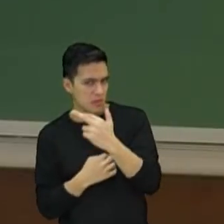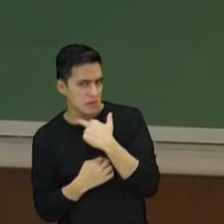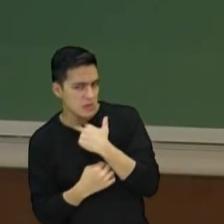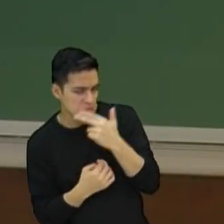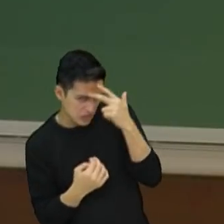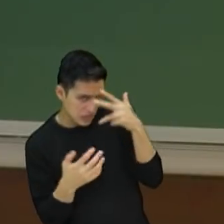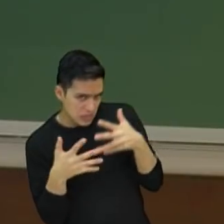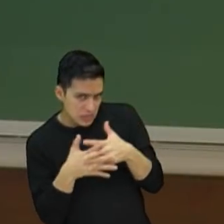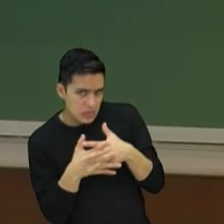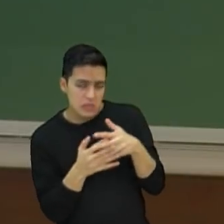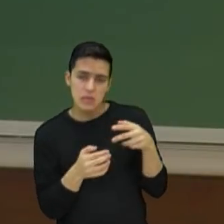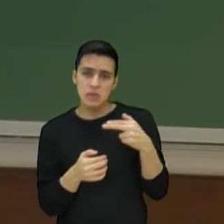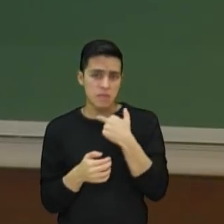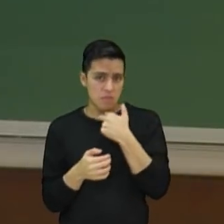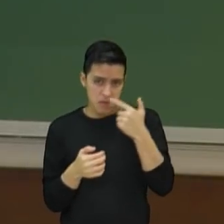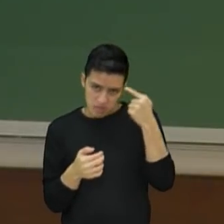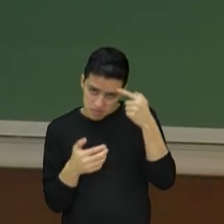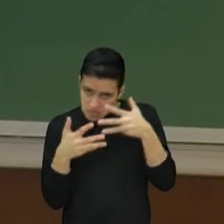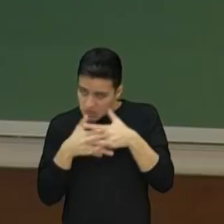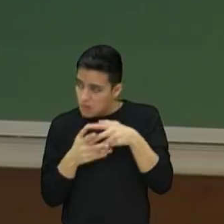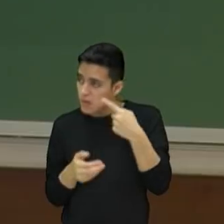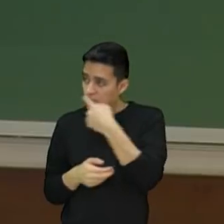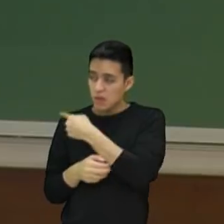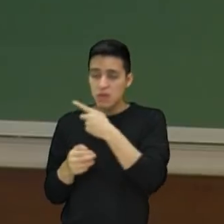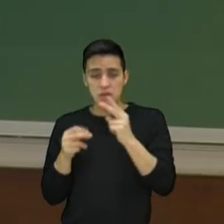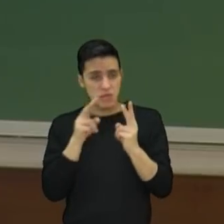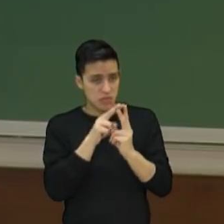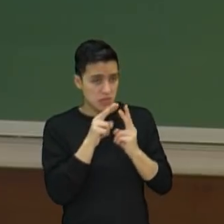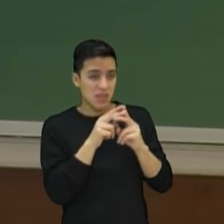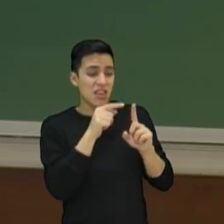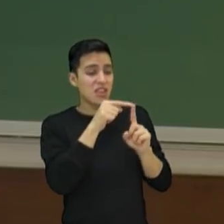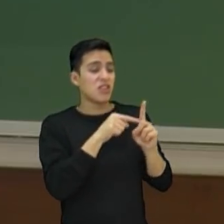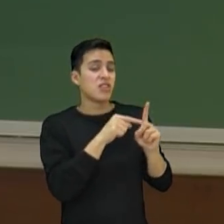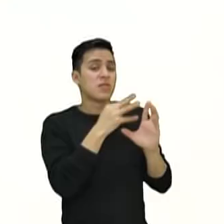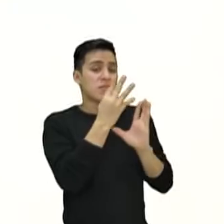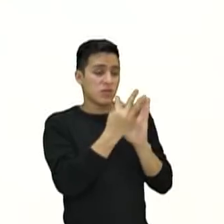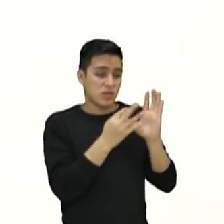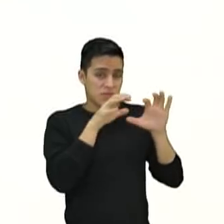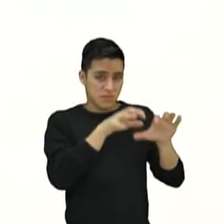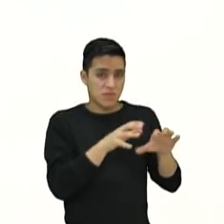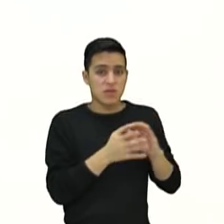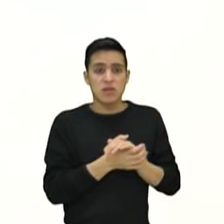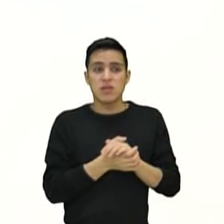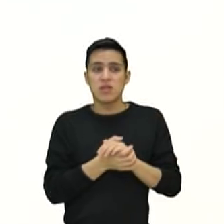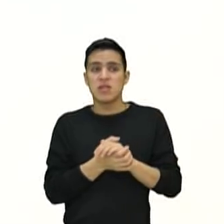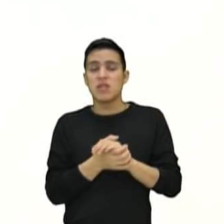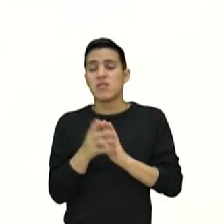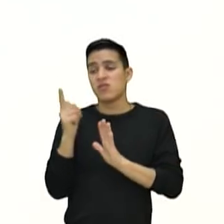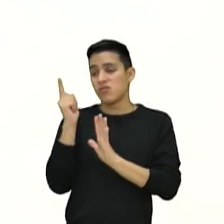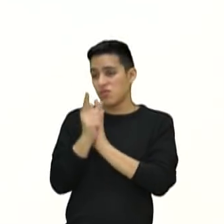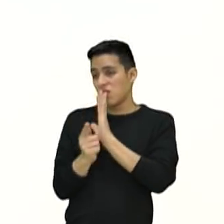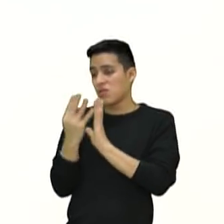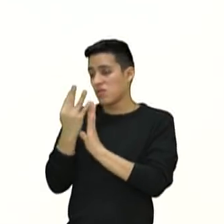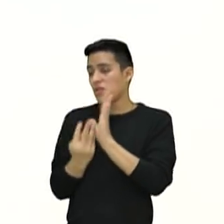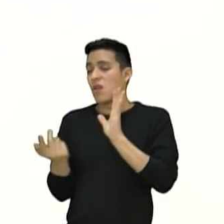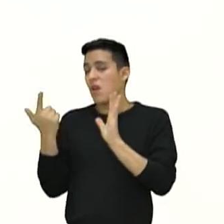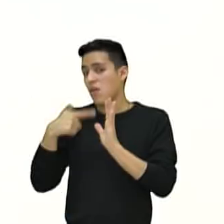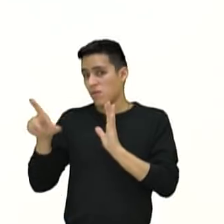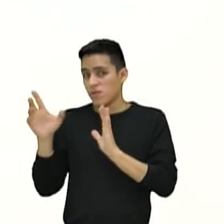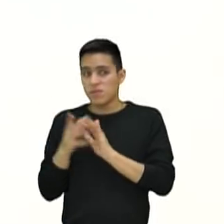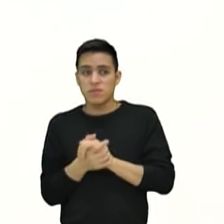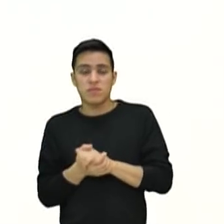questões em vestibulares porque confundiram essas duas coisas. Tipo de texto é uma coisa, Gênero textual é outro. O blog